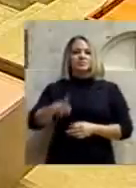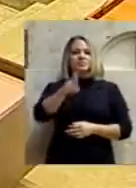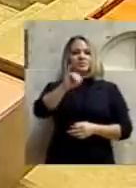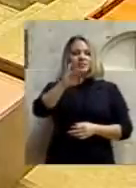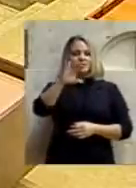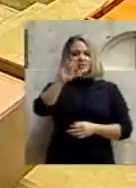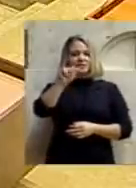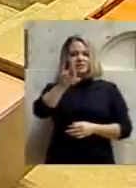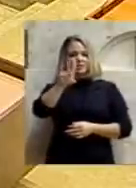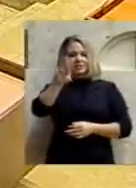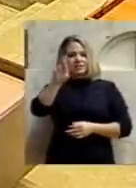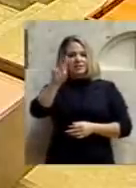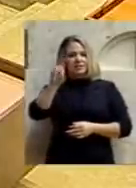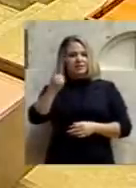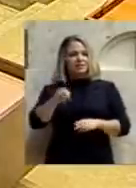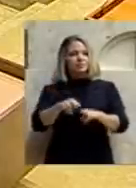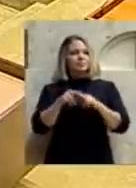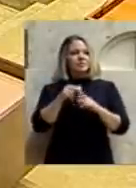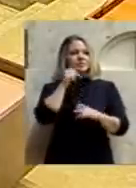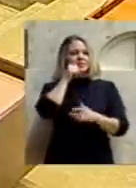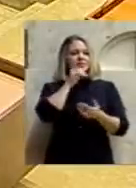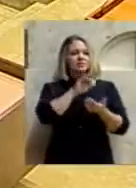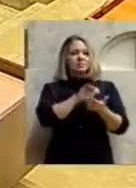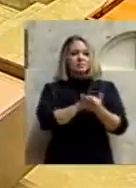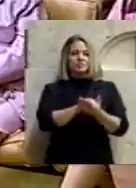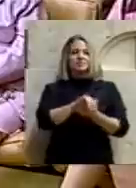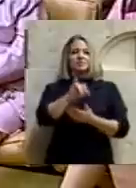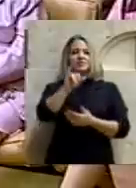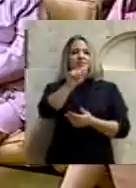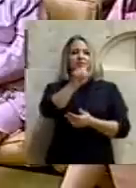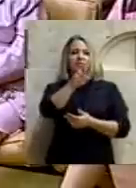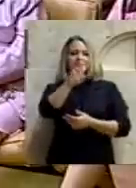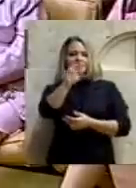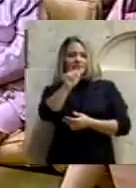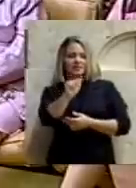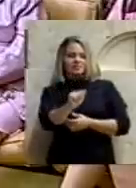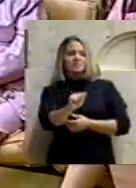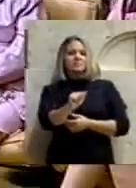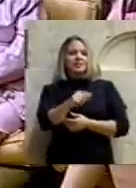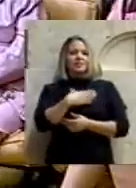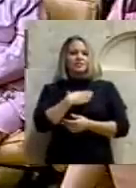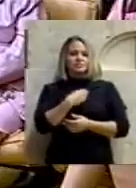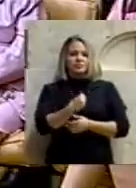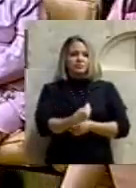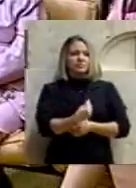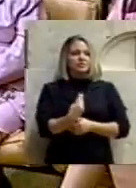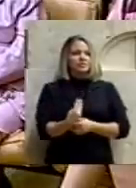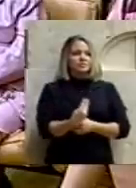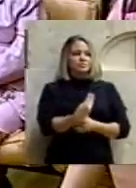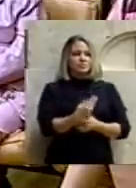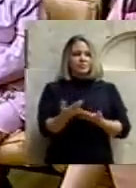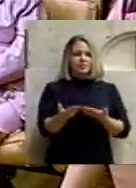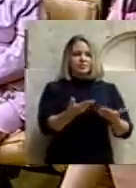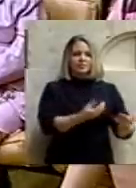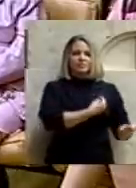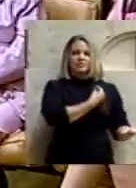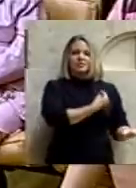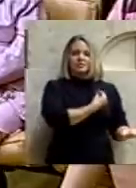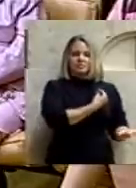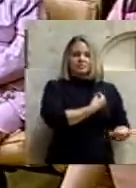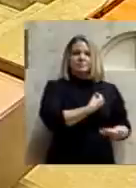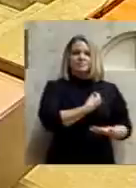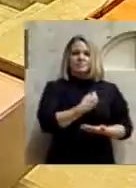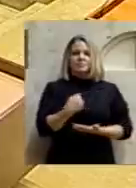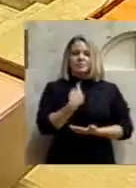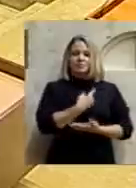Lewandowski, na pessoa de sua esposa, senhora doutora Yara de Abreu Lewandowski, e de seus filhos aqui também presentes, para o nosso